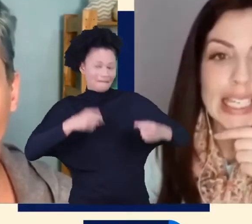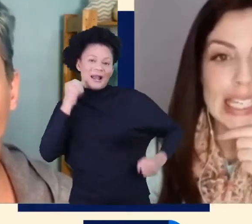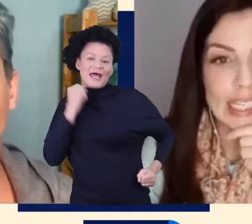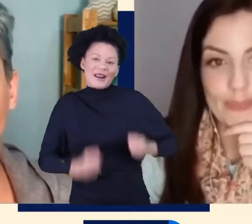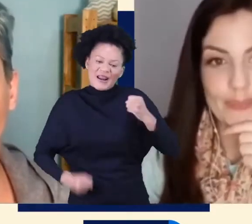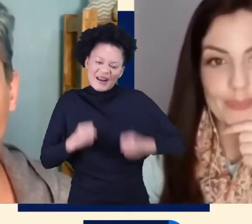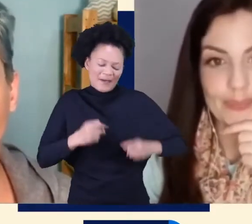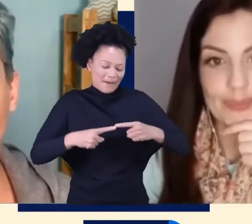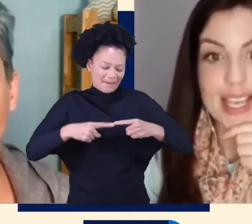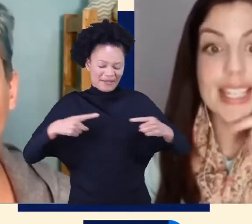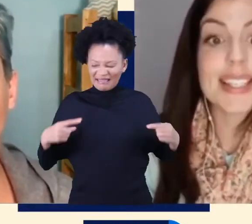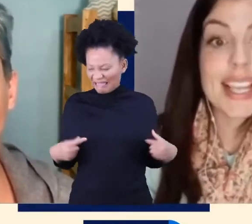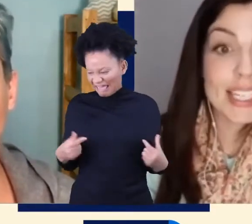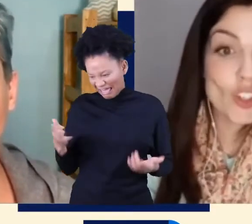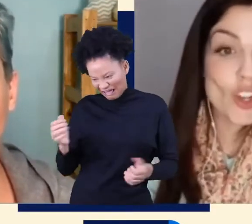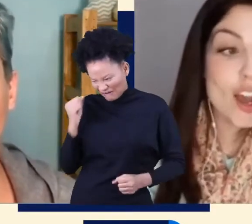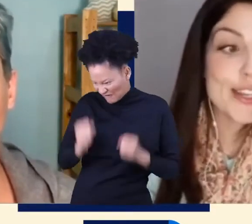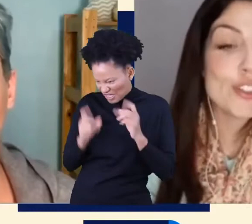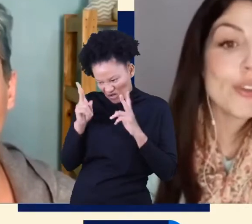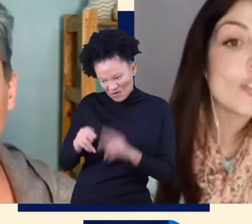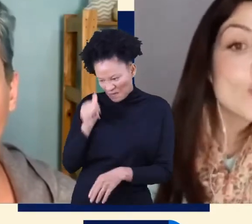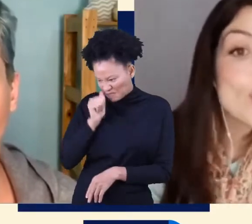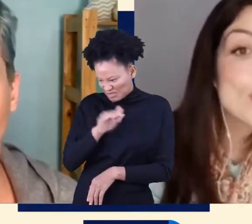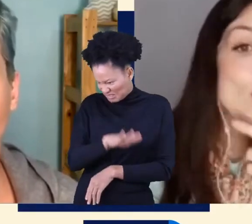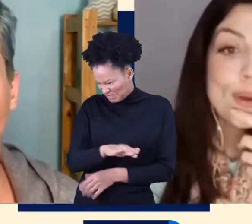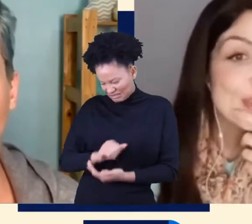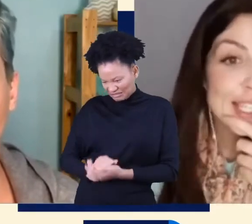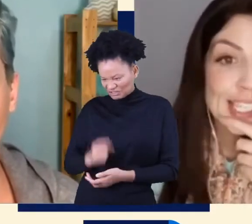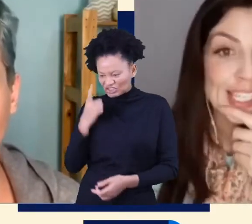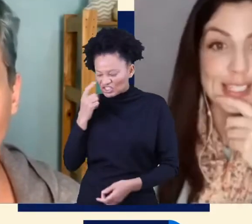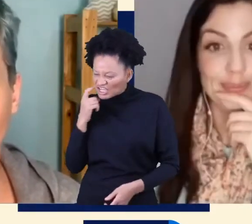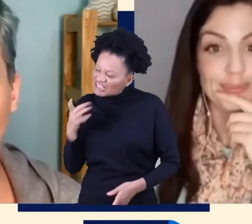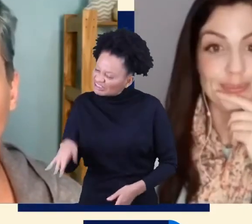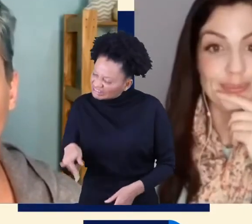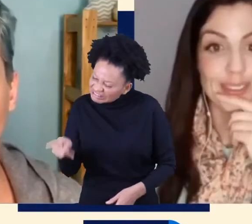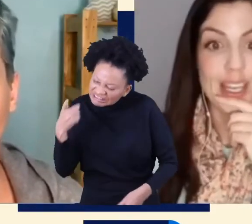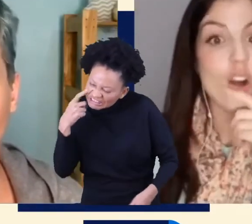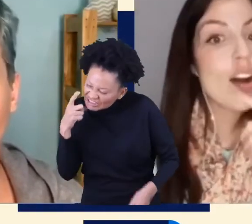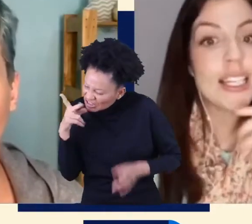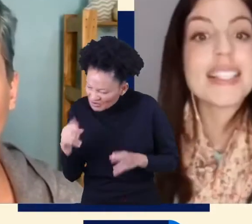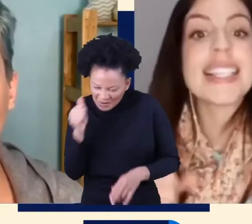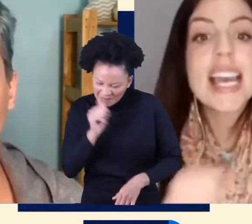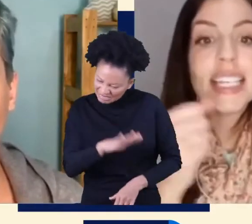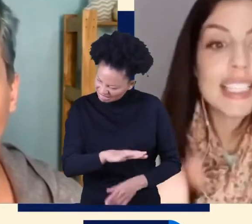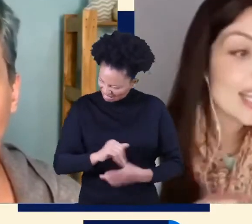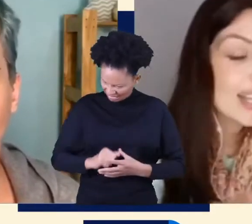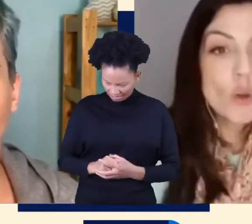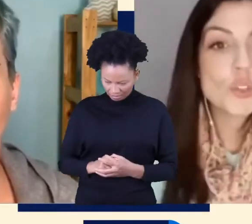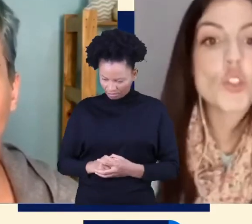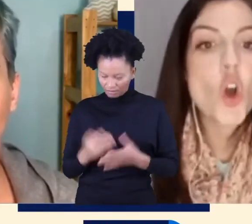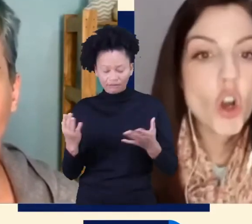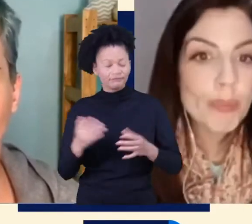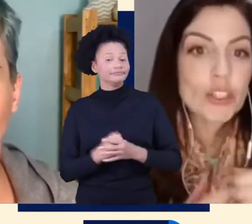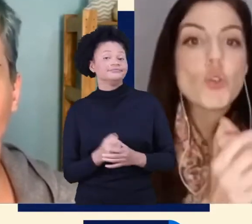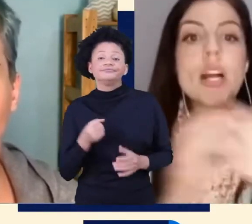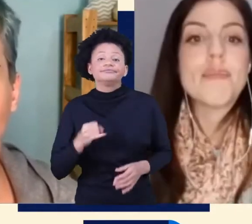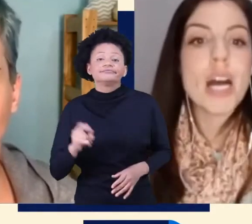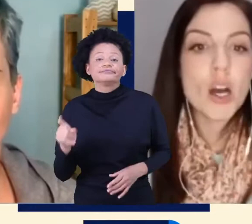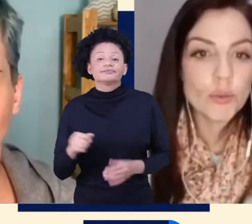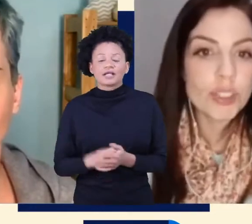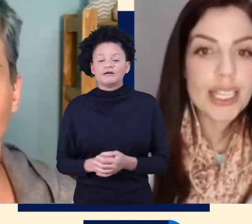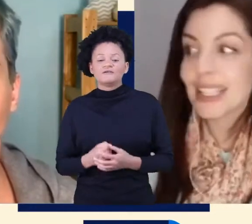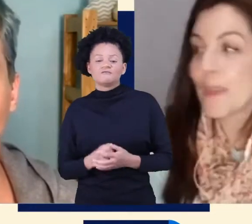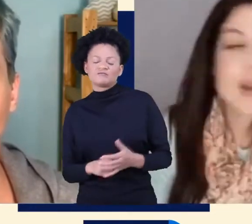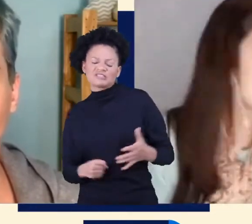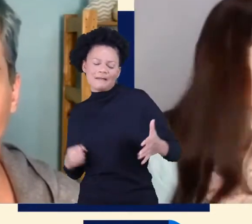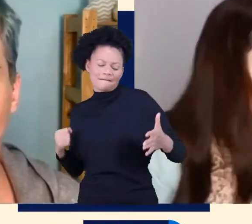uma menininha. Se ele chora, a gente fala, chorou igual uma menininha. Olha, se ele, né, dá um soco e machuca a